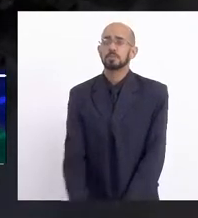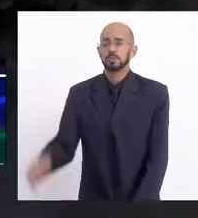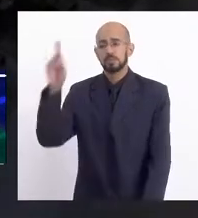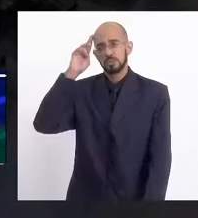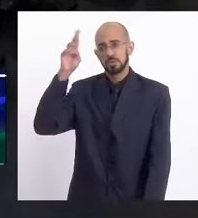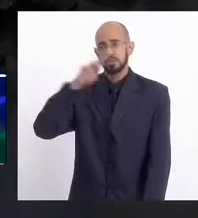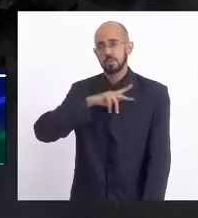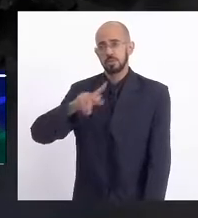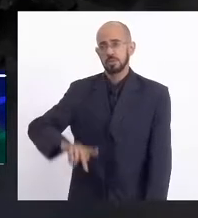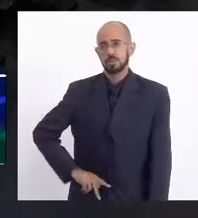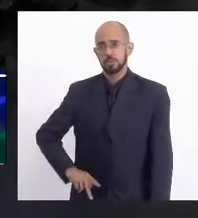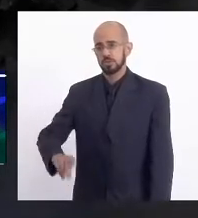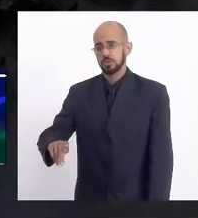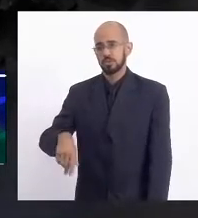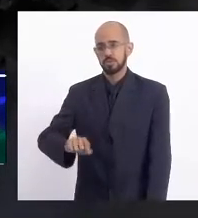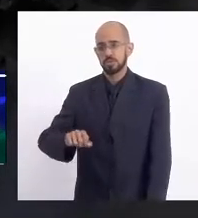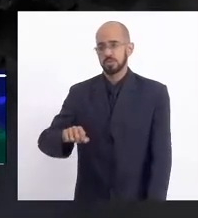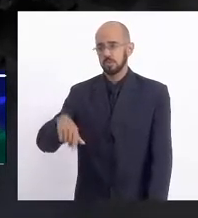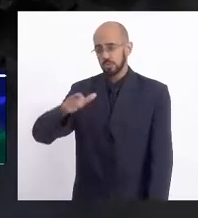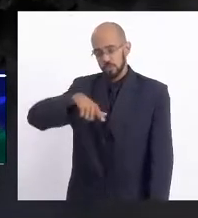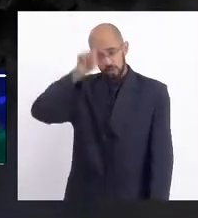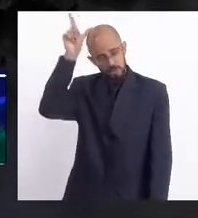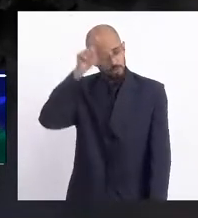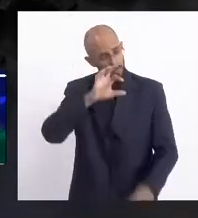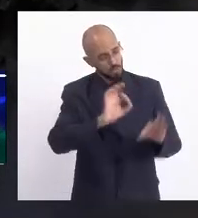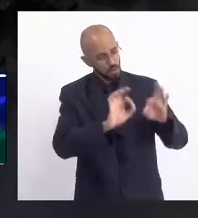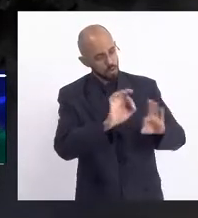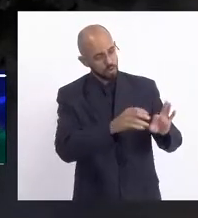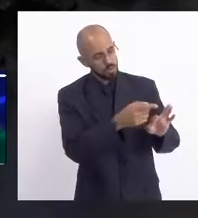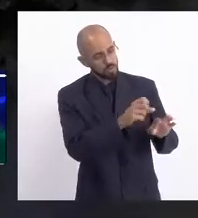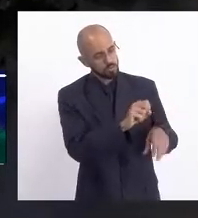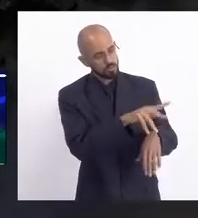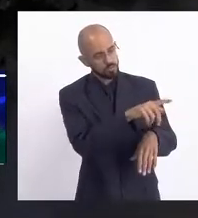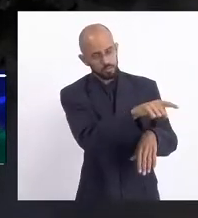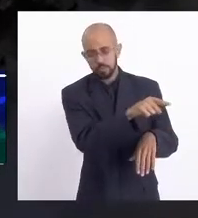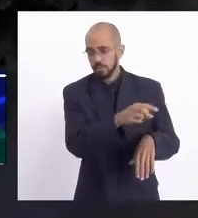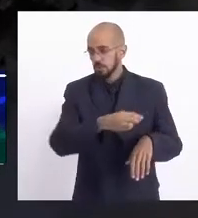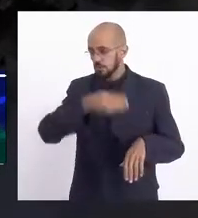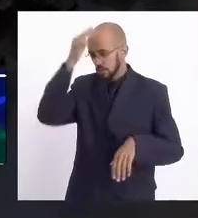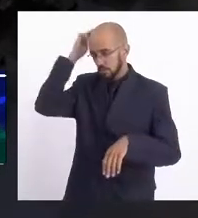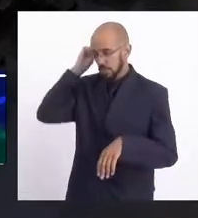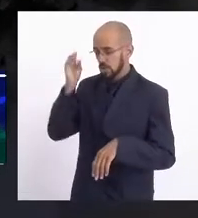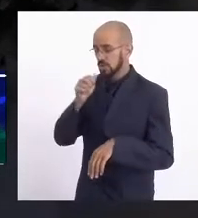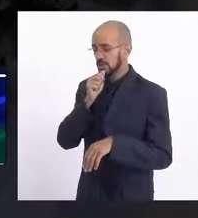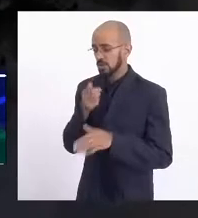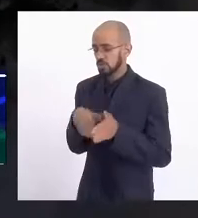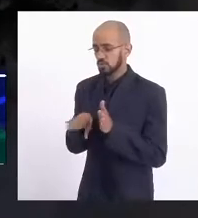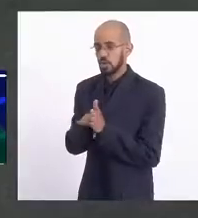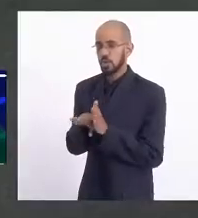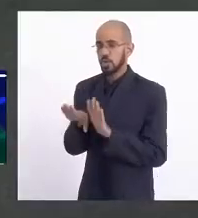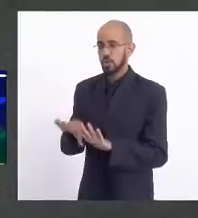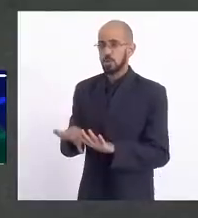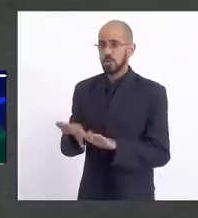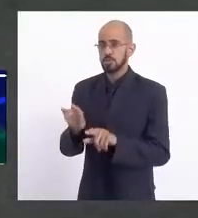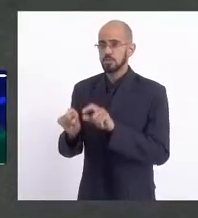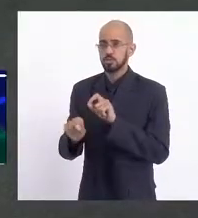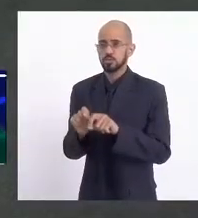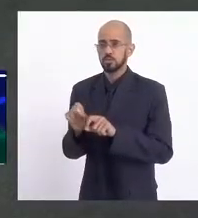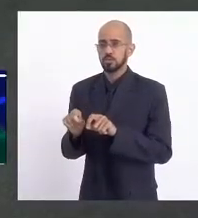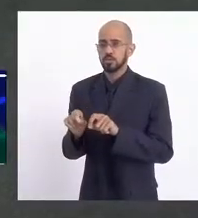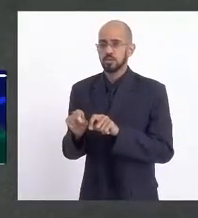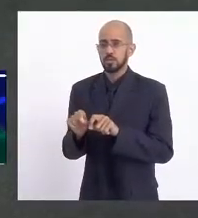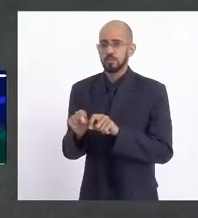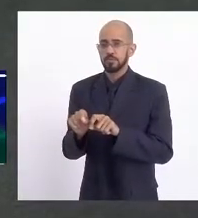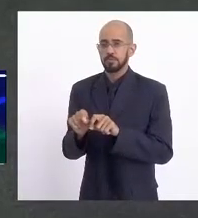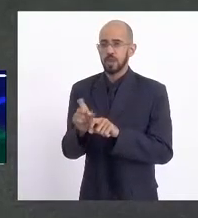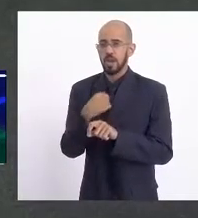Deputado Márcio. Pela ordem, deputado Luiz Paulo. Deputado Márcio Pacheco não chegou ainda, mas a